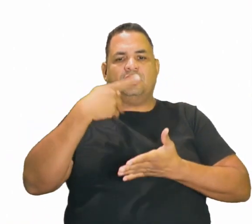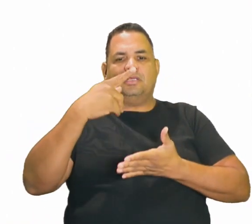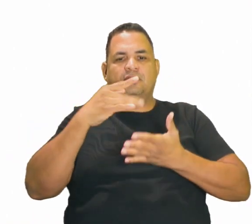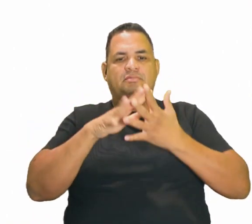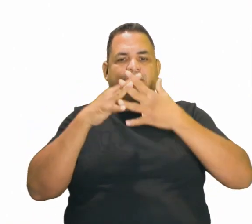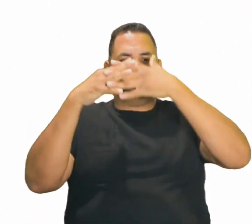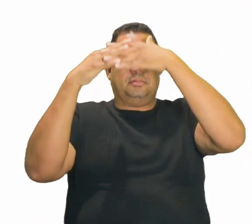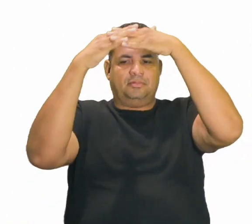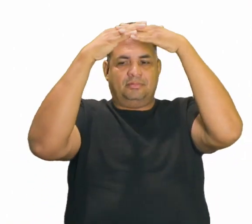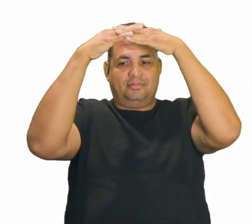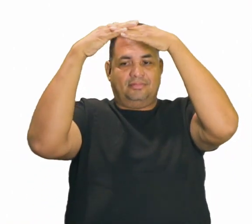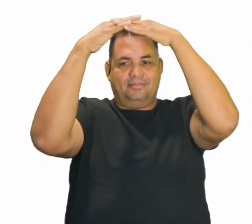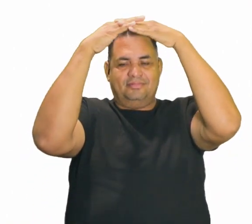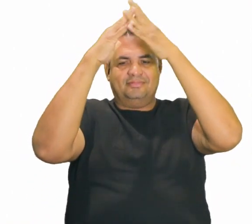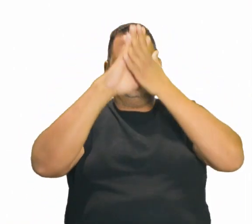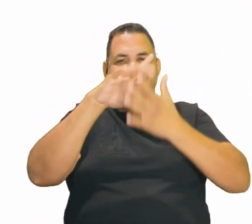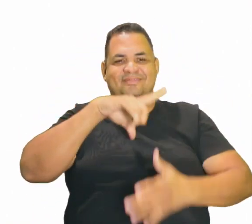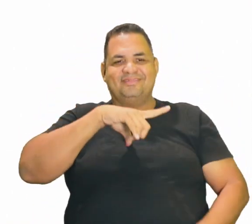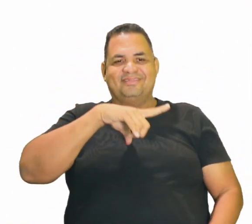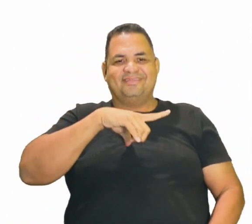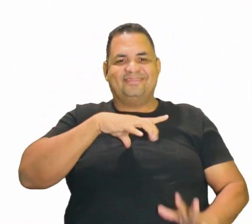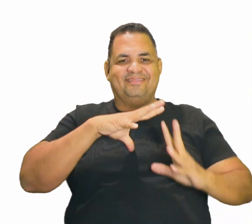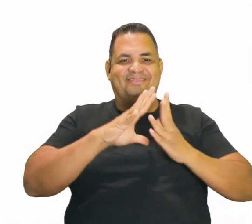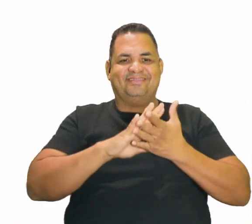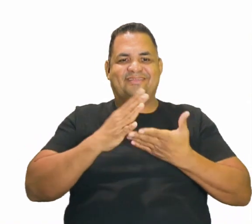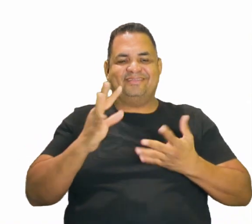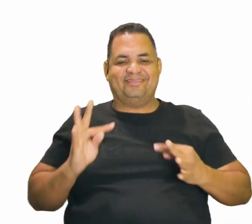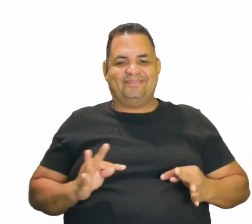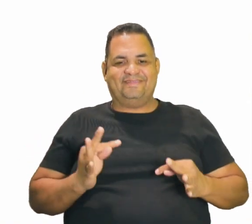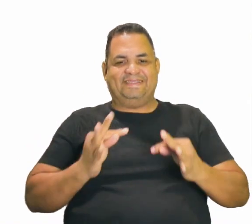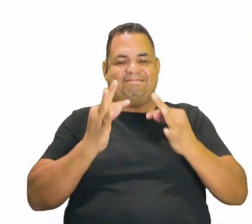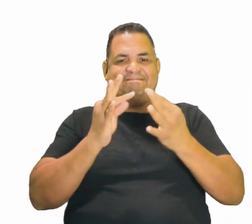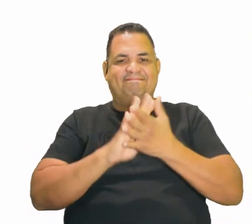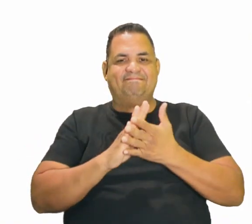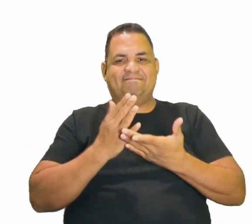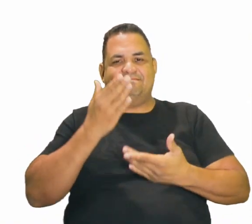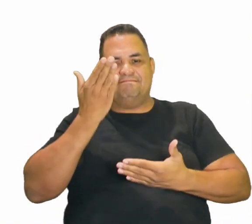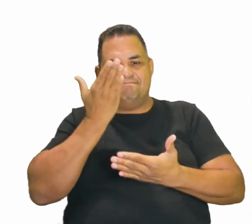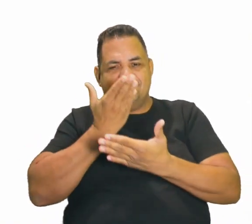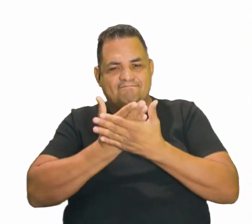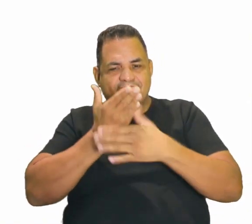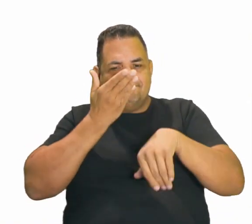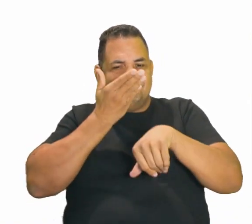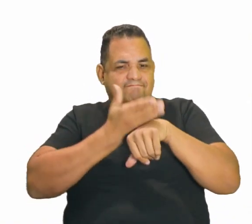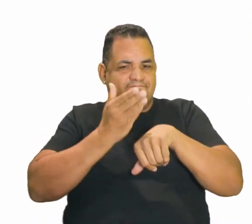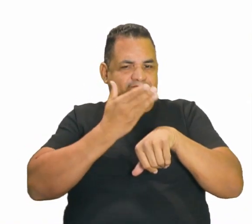já compreenderam que o balé exige técnica dedicação